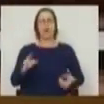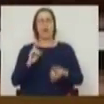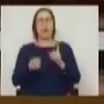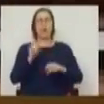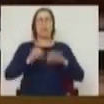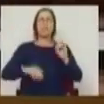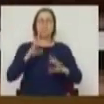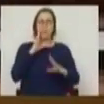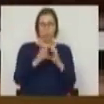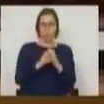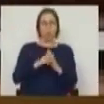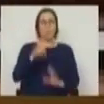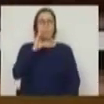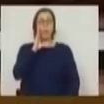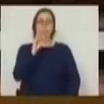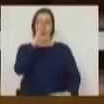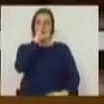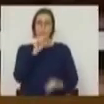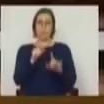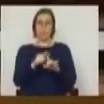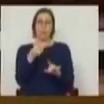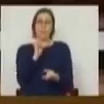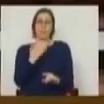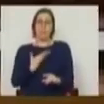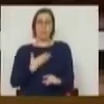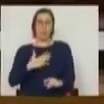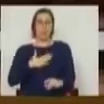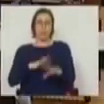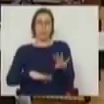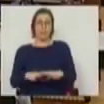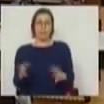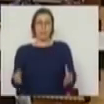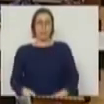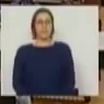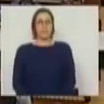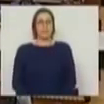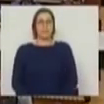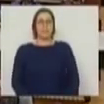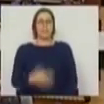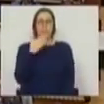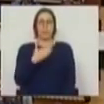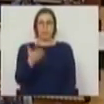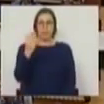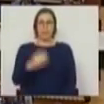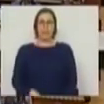passou na Caixa, protegendo o Banco Público, que é aquilo que o PSD não quer fazer. Muito obrigado.